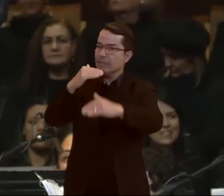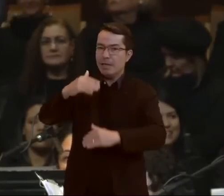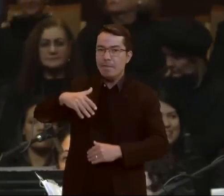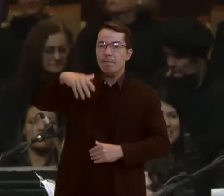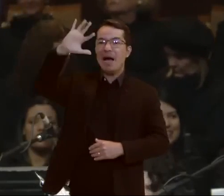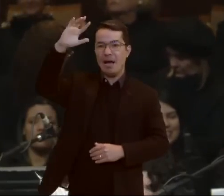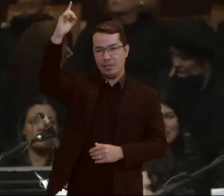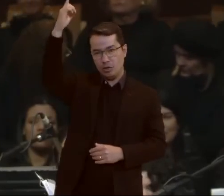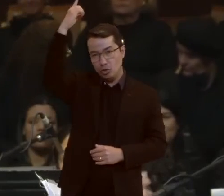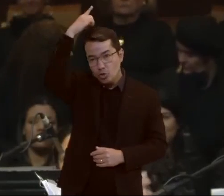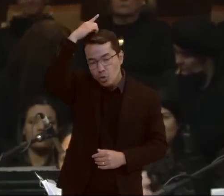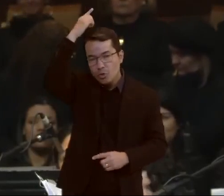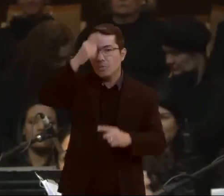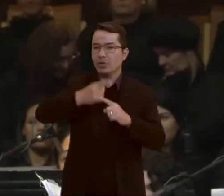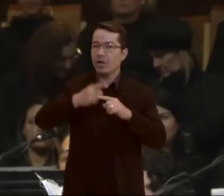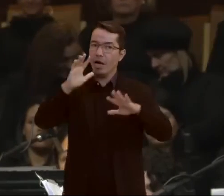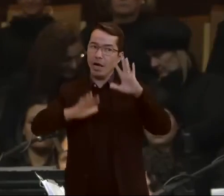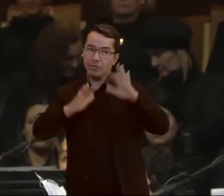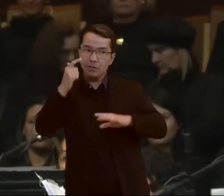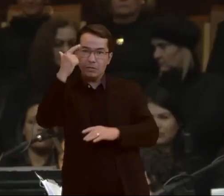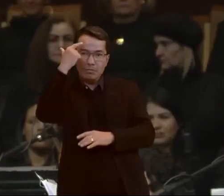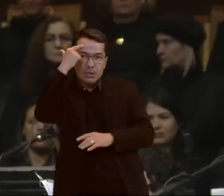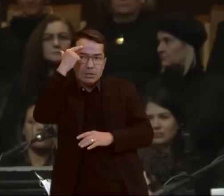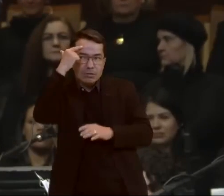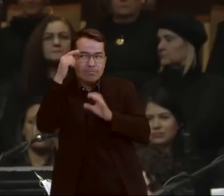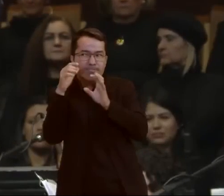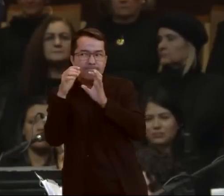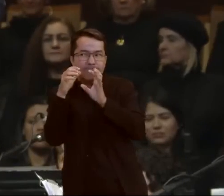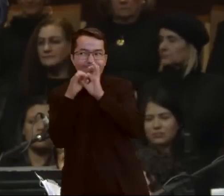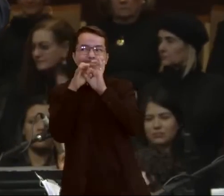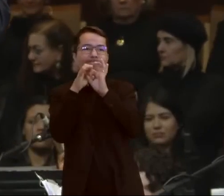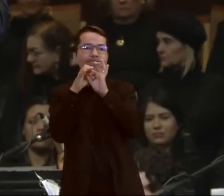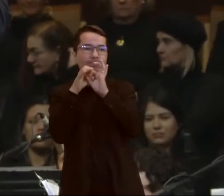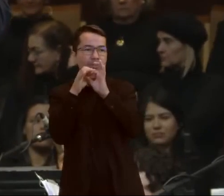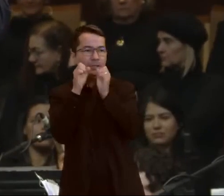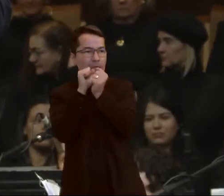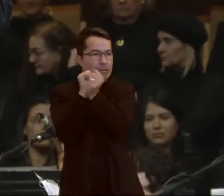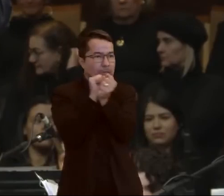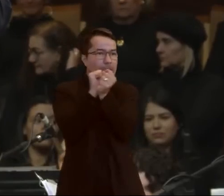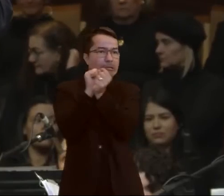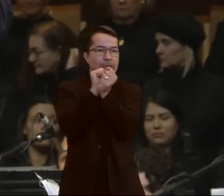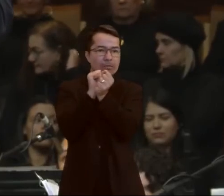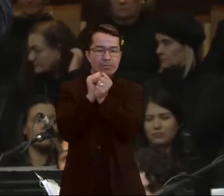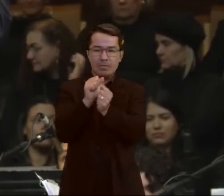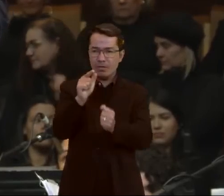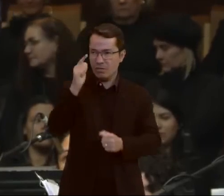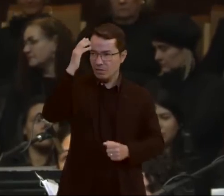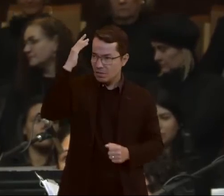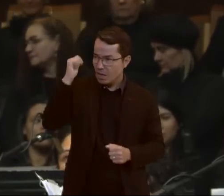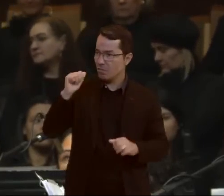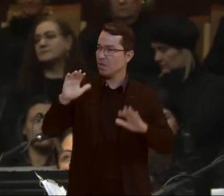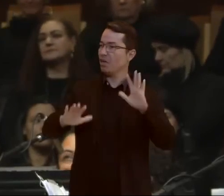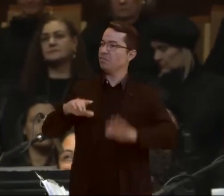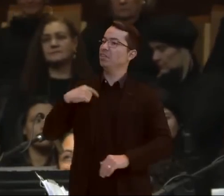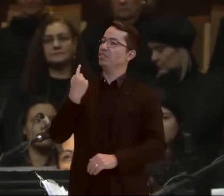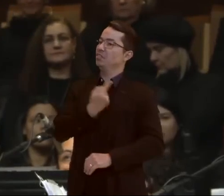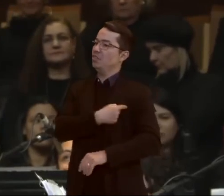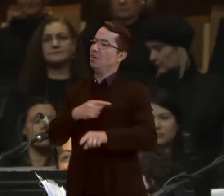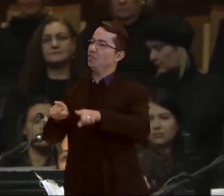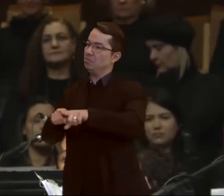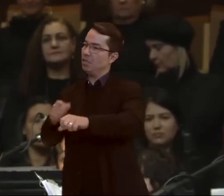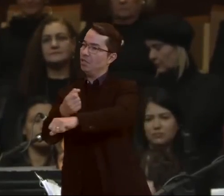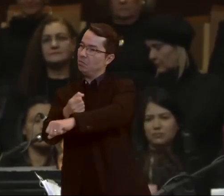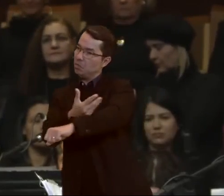que estão dentro da alma, né? Lembrando que a alma é a nossa natureza, as nossas emoções, o nosso jeito